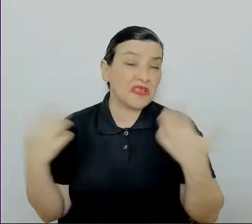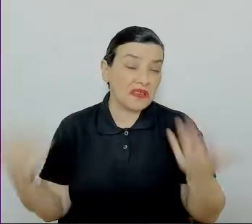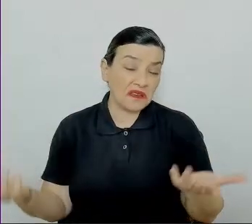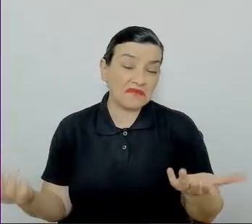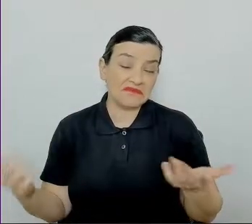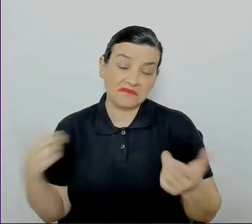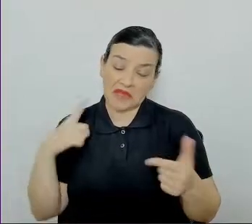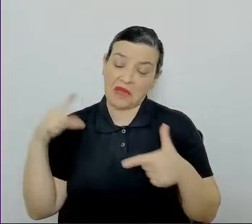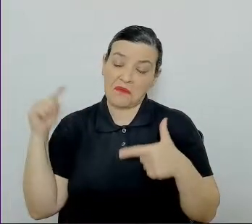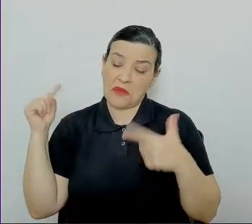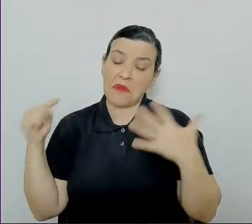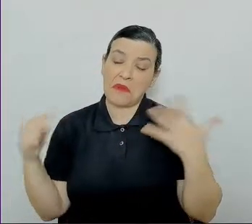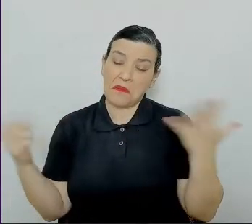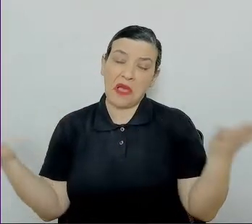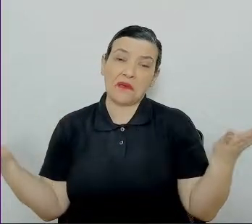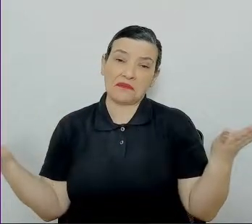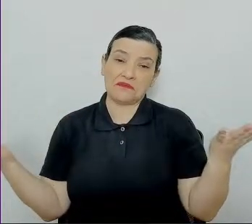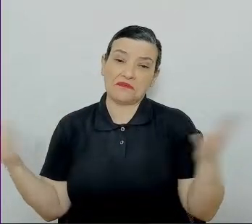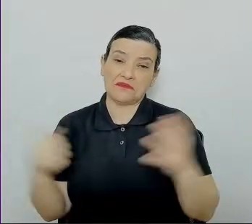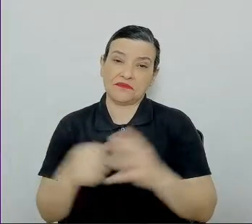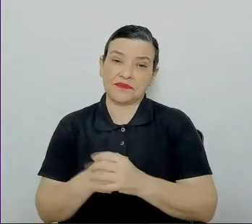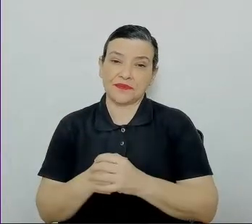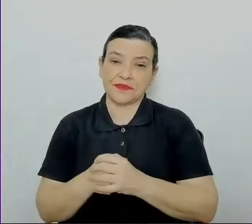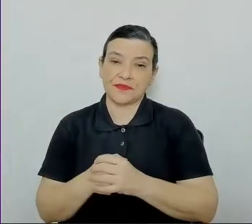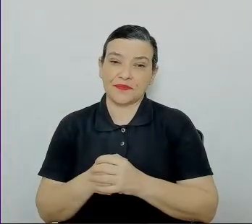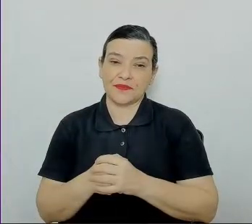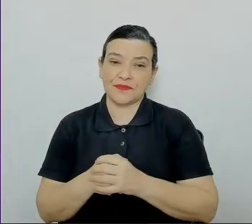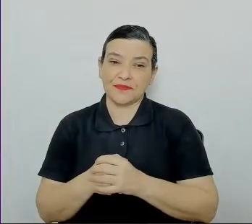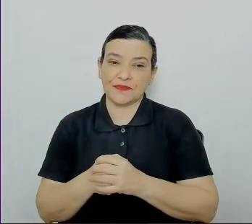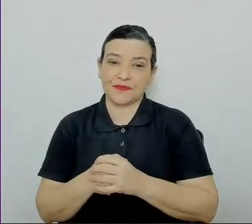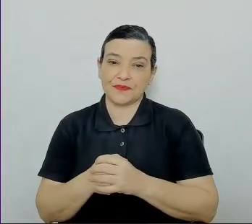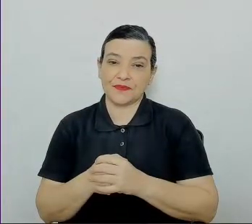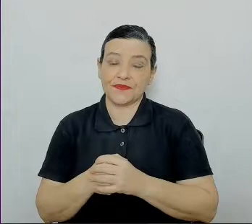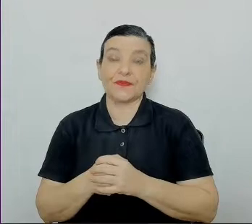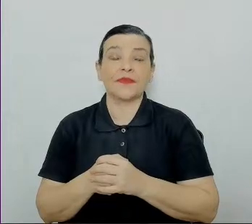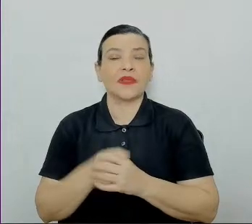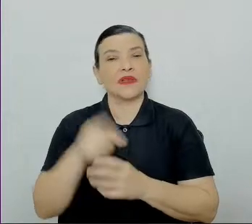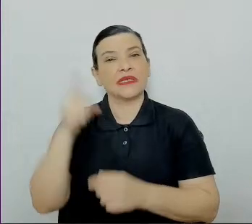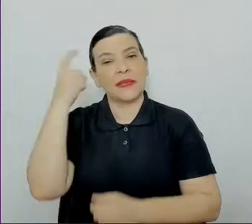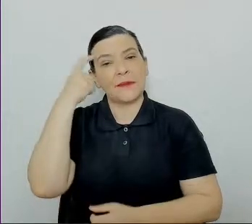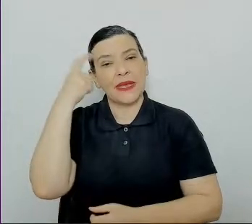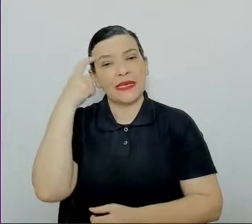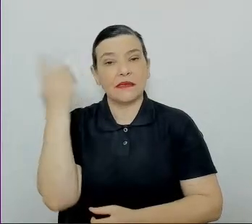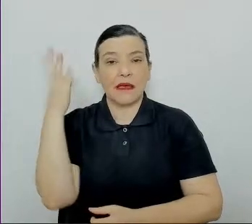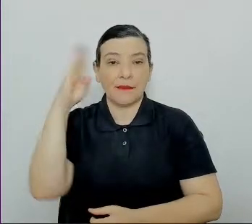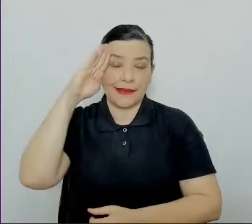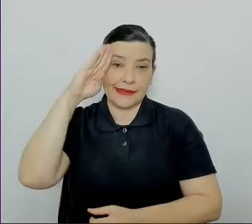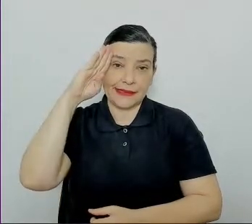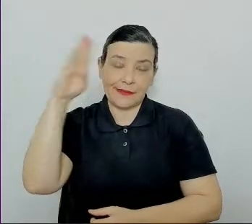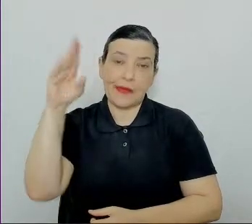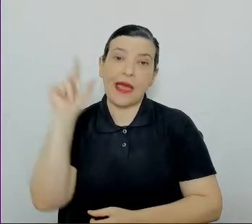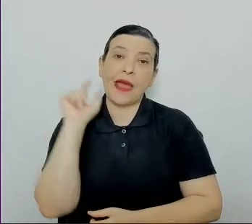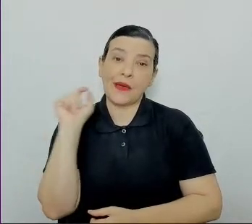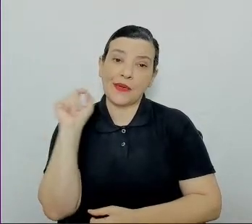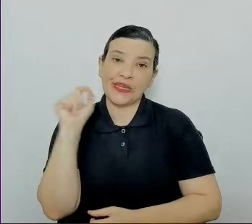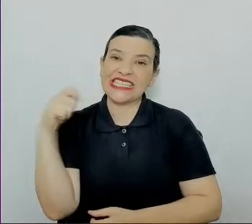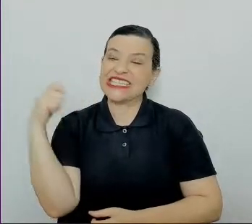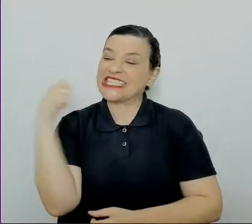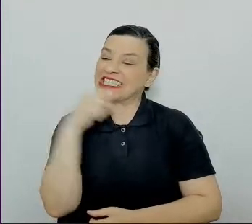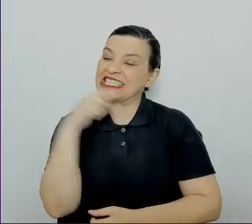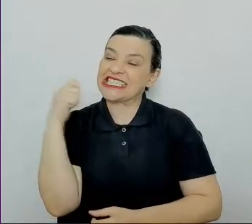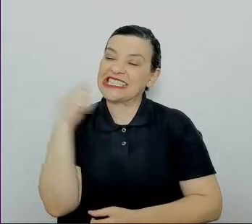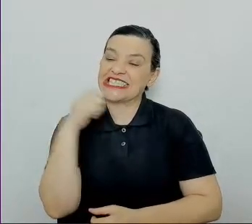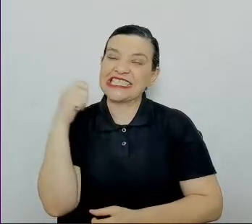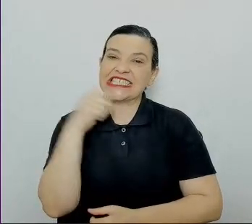isso. Pode avançar aí. Normalmente você pensa, o principal motivo é para eu manter os dentes e as gengivas